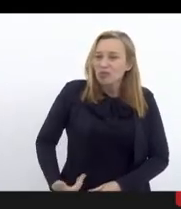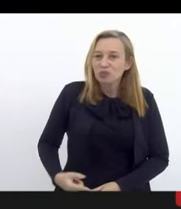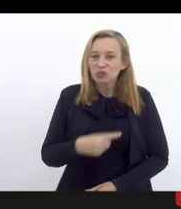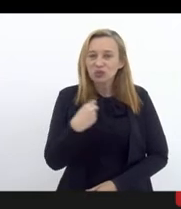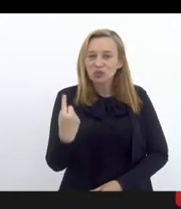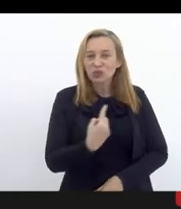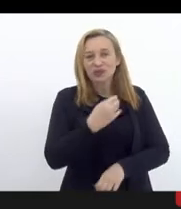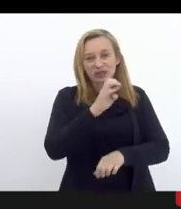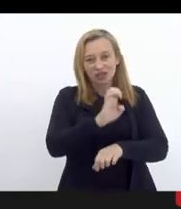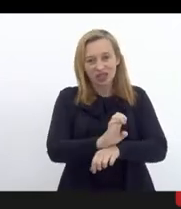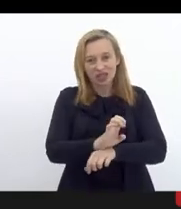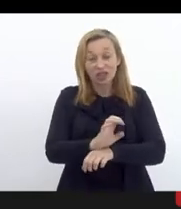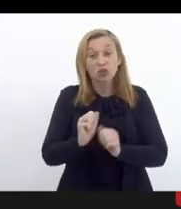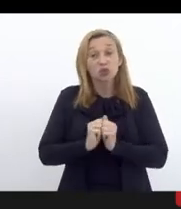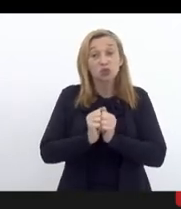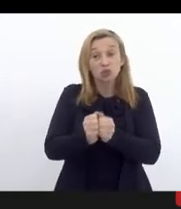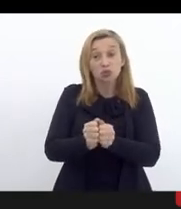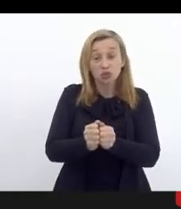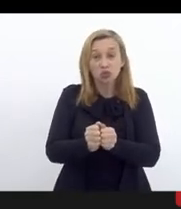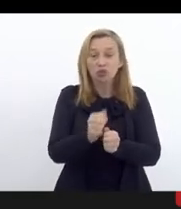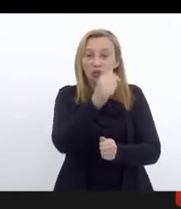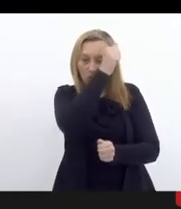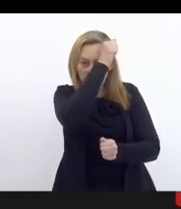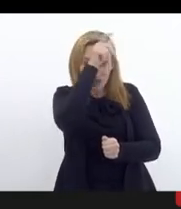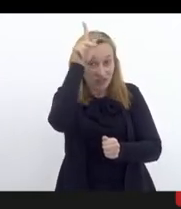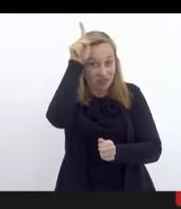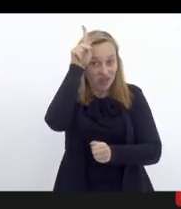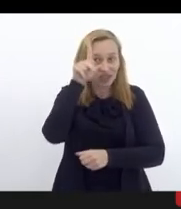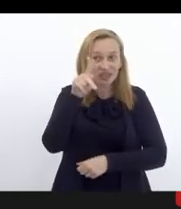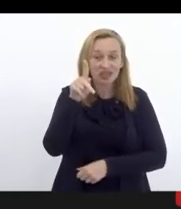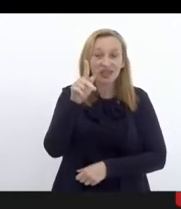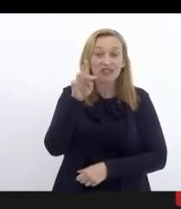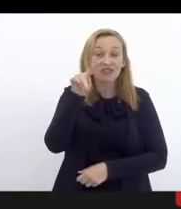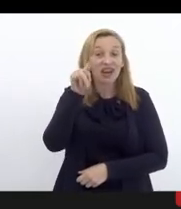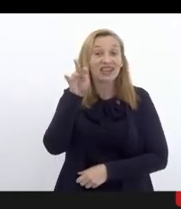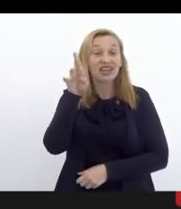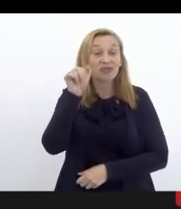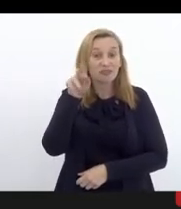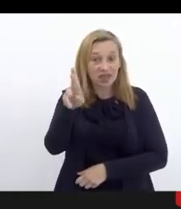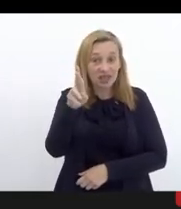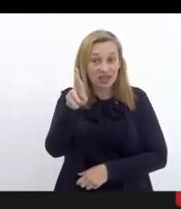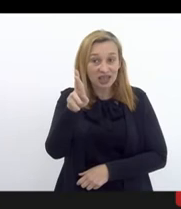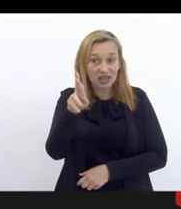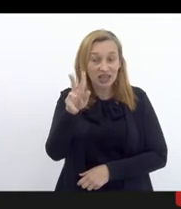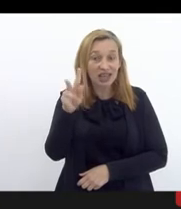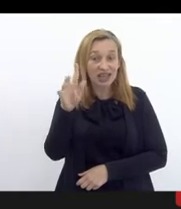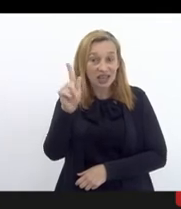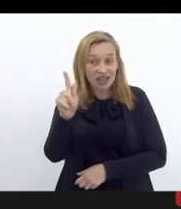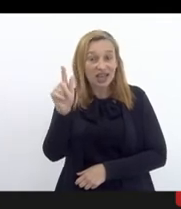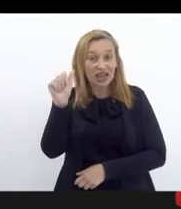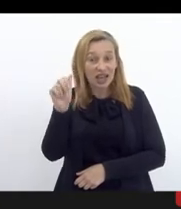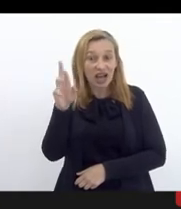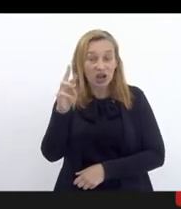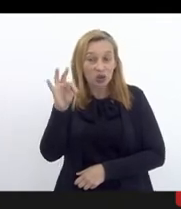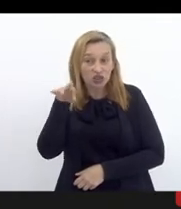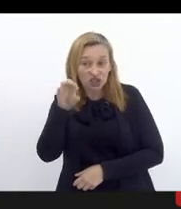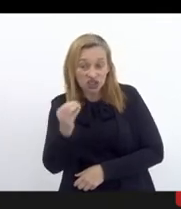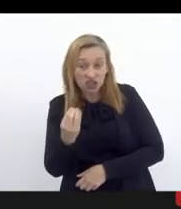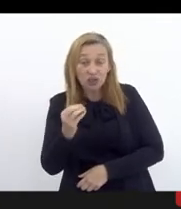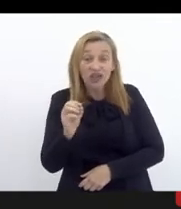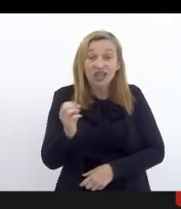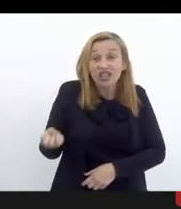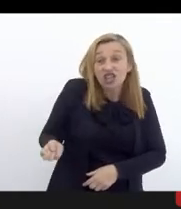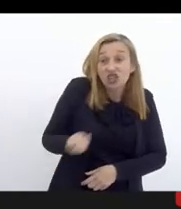estado, junto com o prefeito Vladimir Garotinho e essa nova